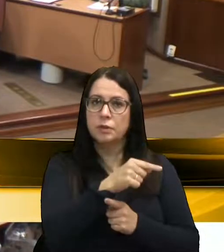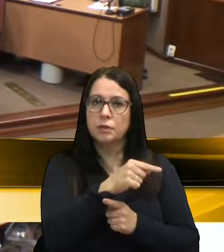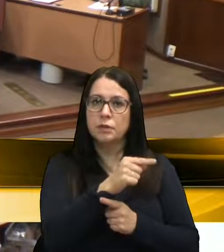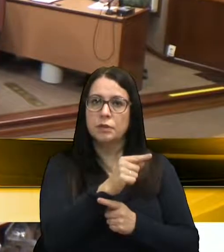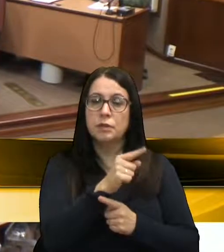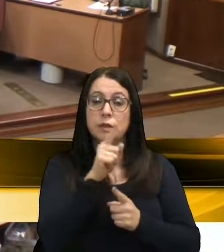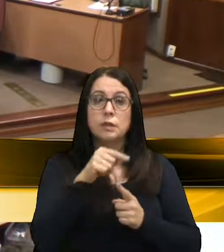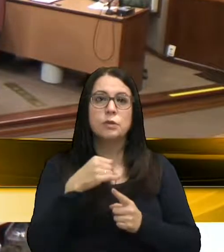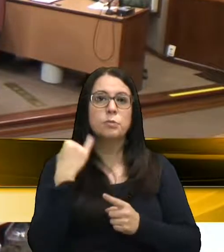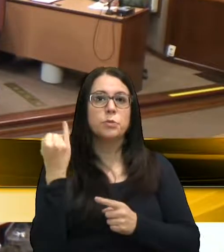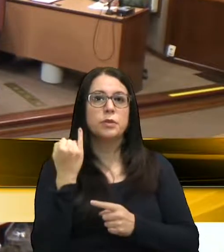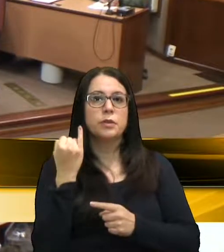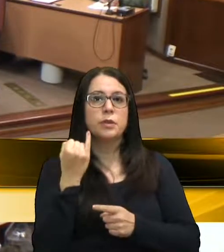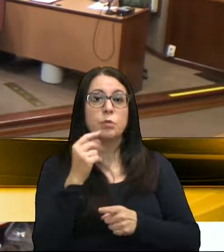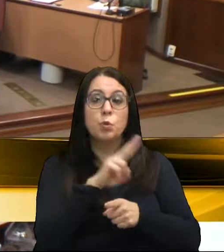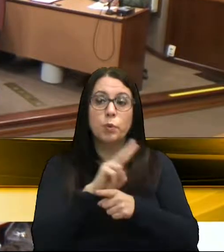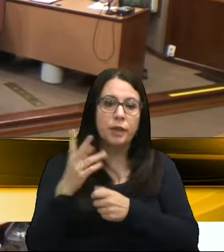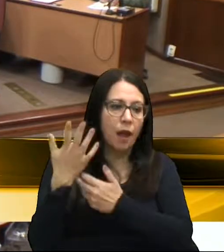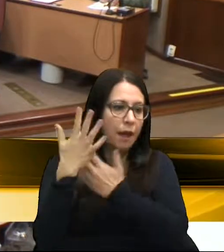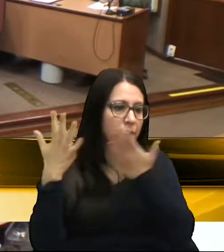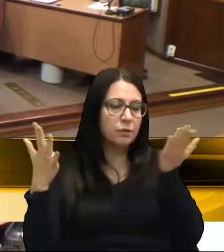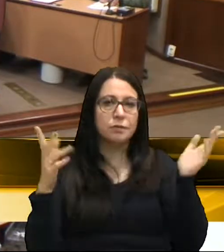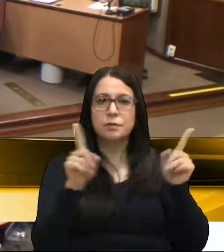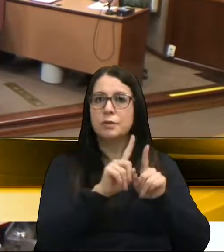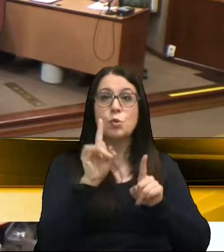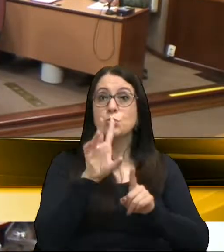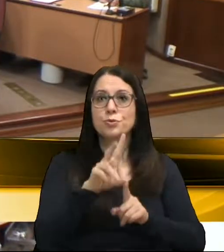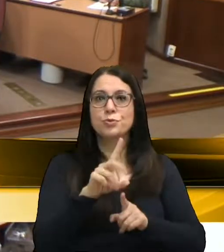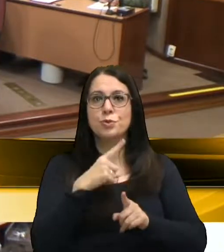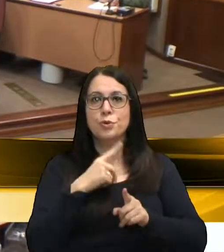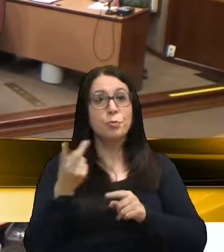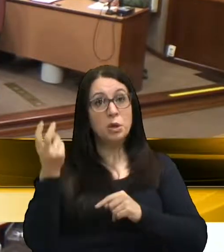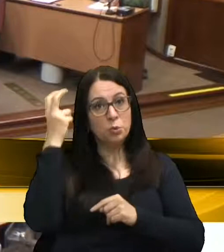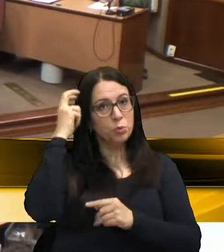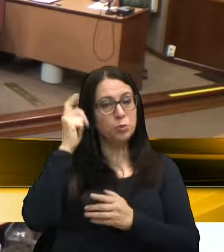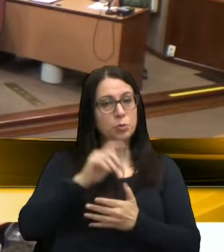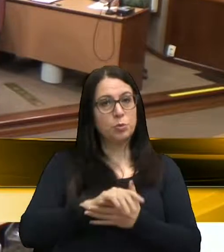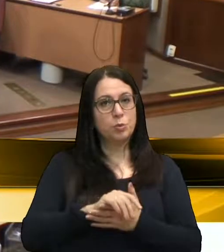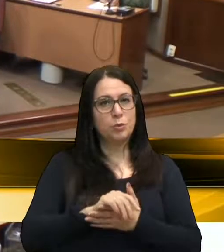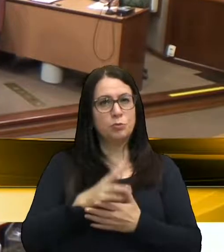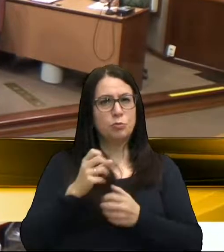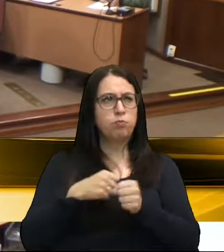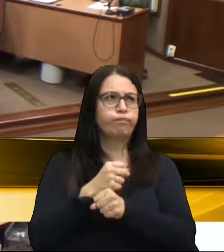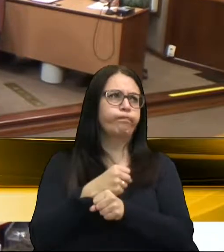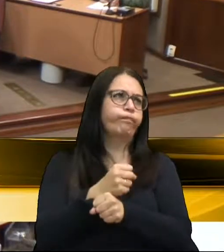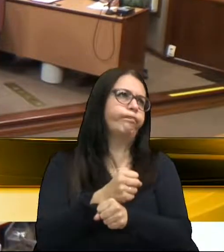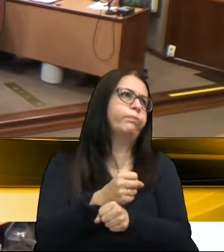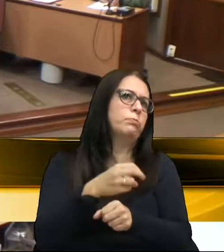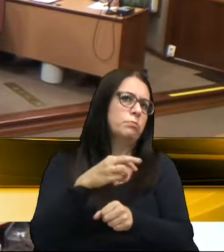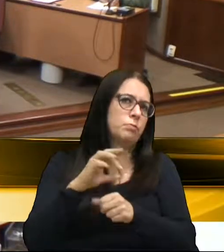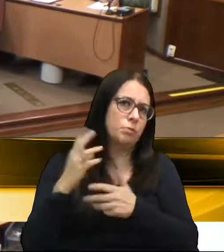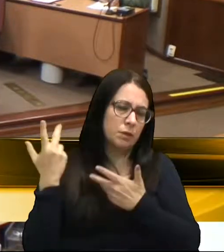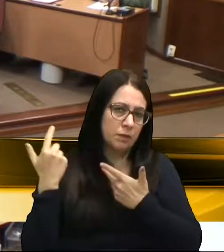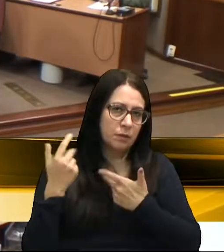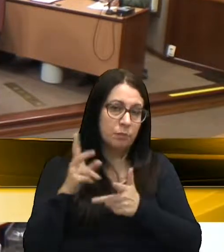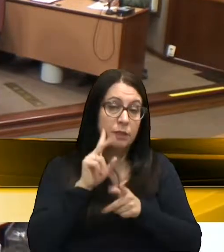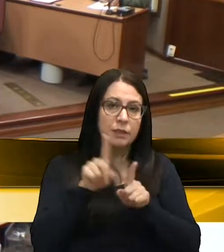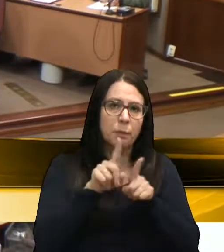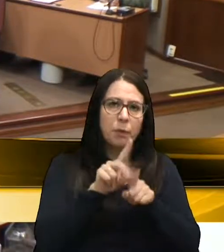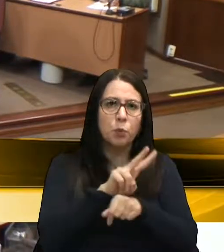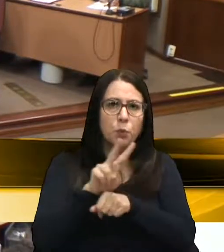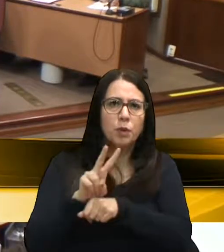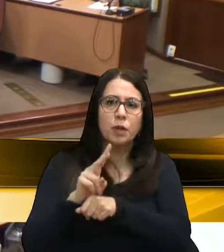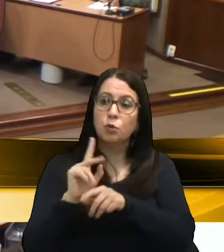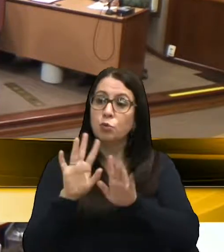da questão. É a preservação não somente, né, de uma cultura milenar, que é a pesca, mas também a preservação